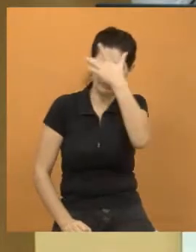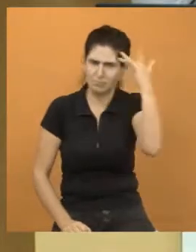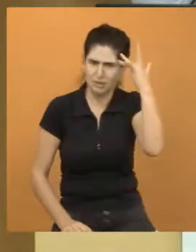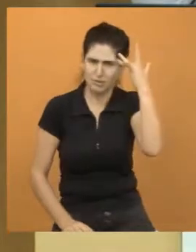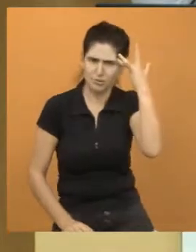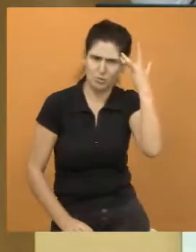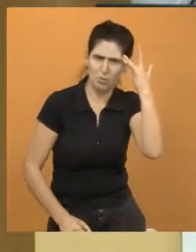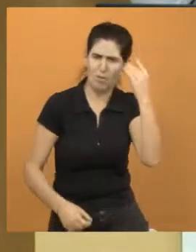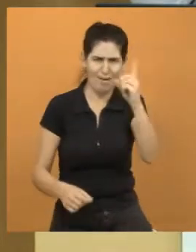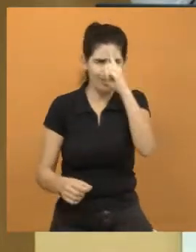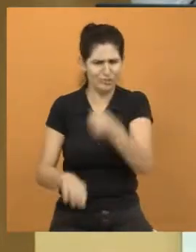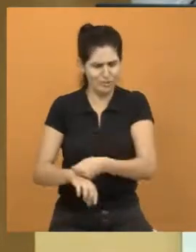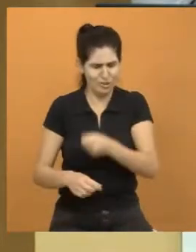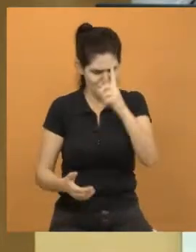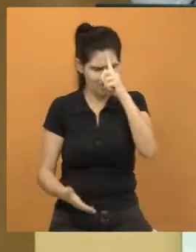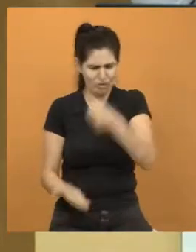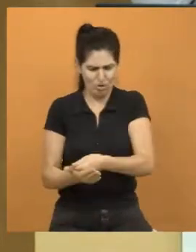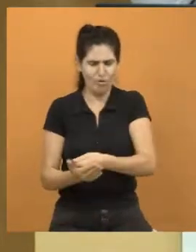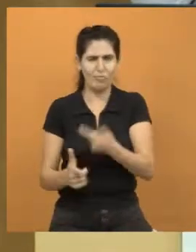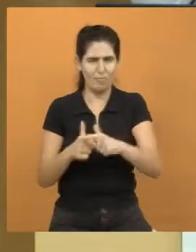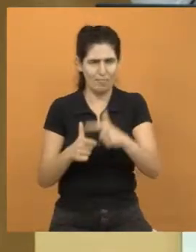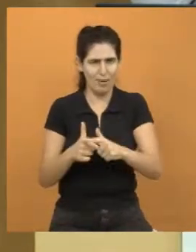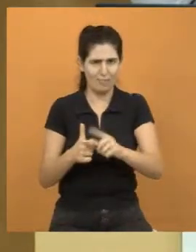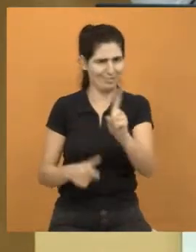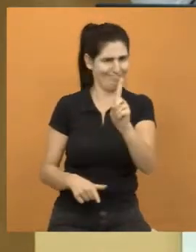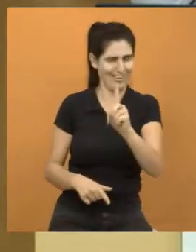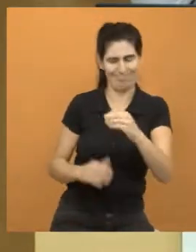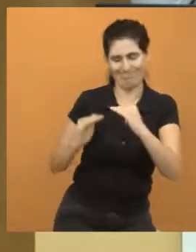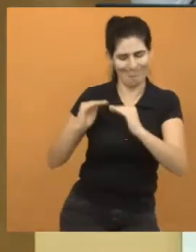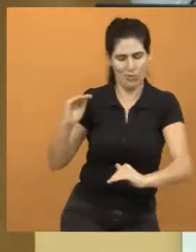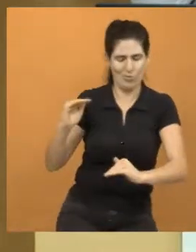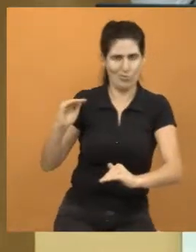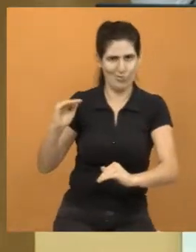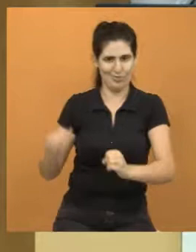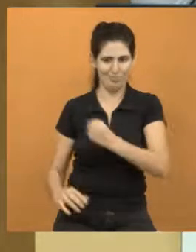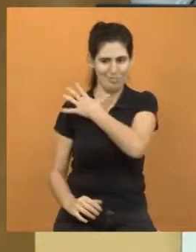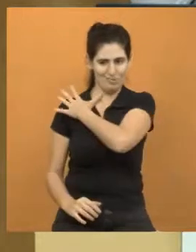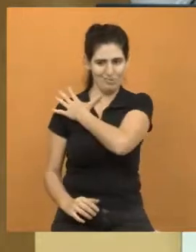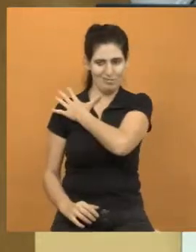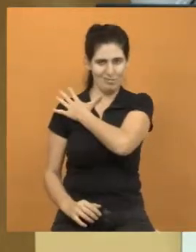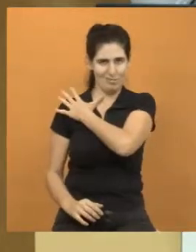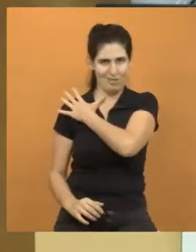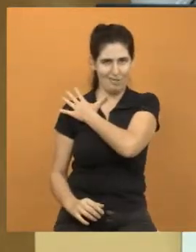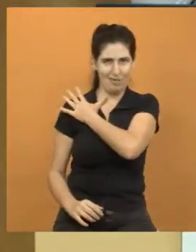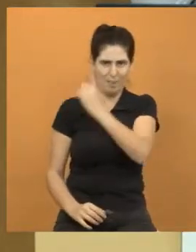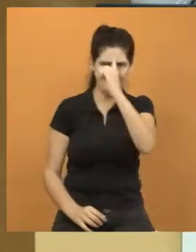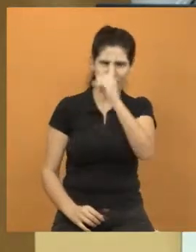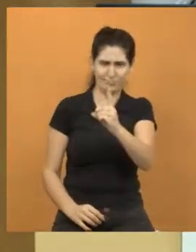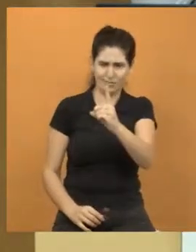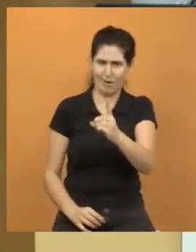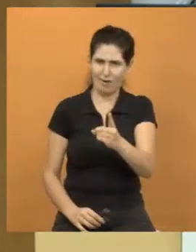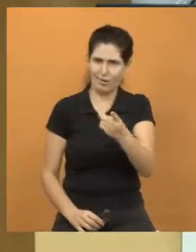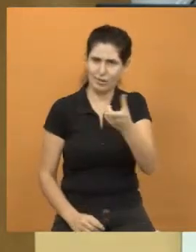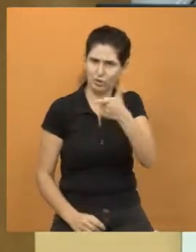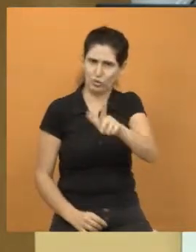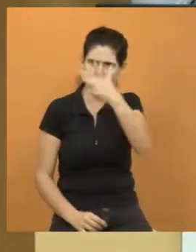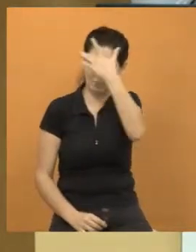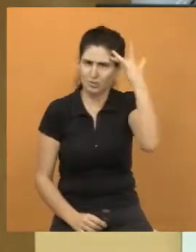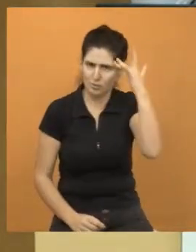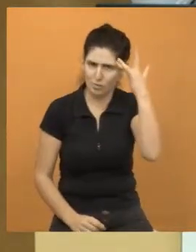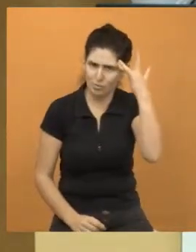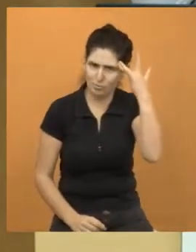situação da nossa cidade. Então, aqui, que nós, enquanto cidadão, tomamos consciência do nosso dever